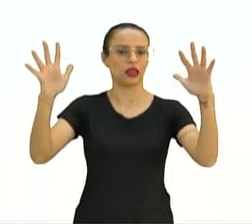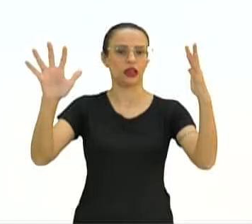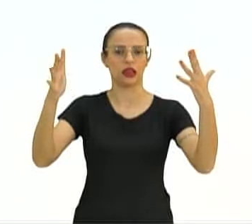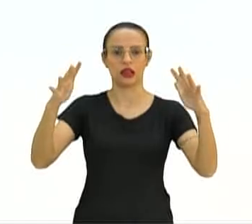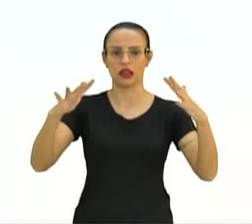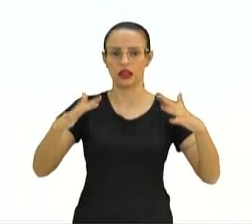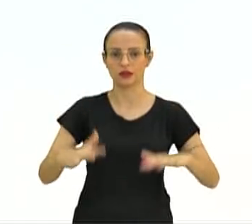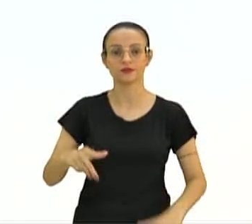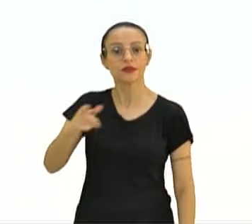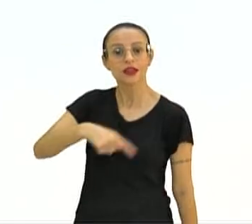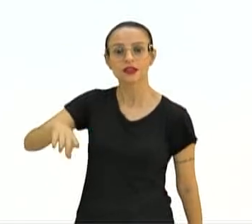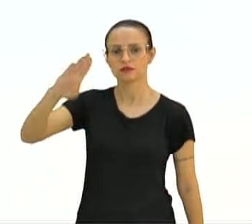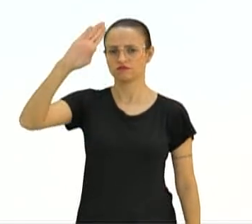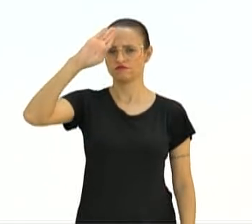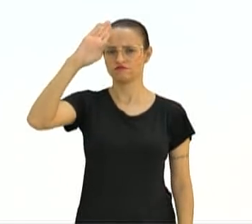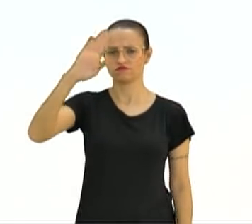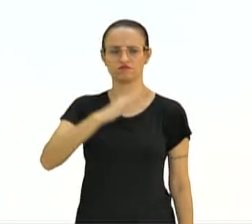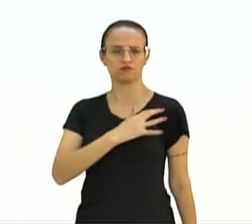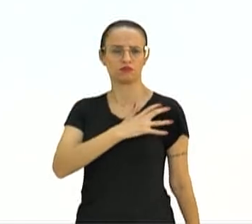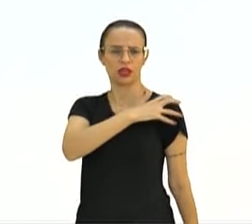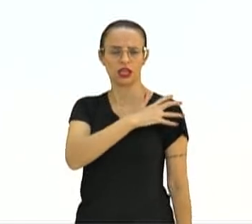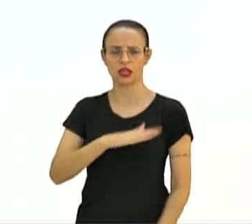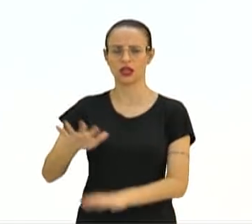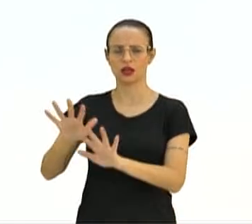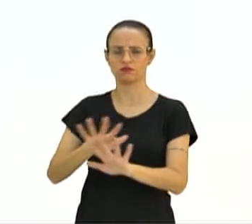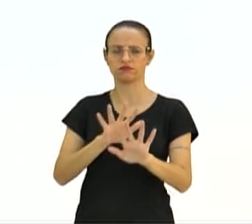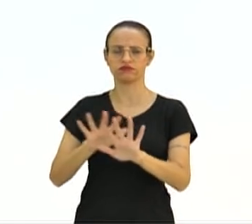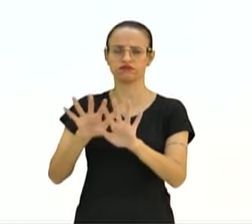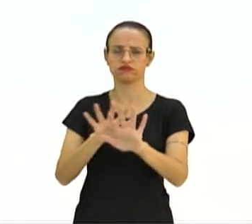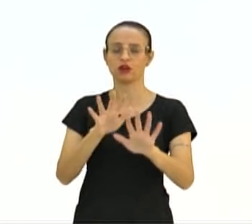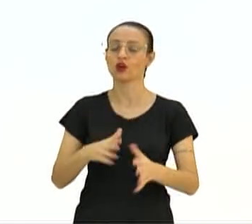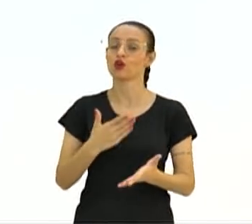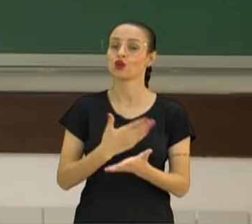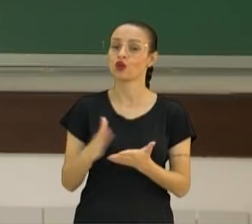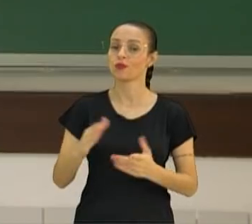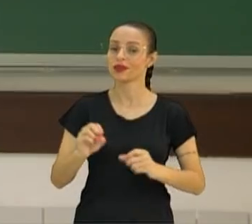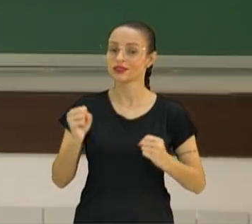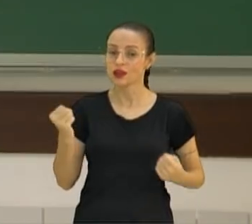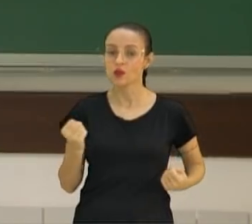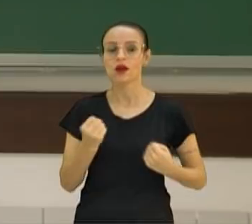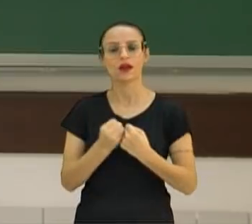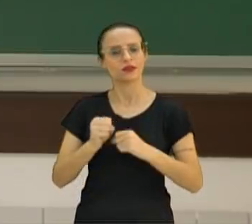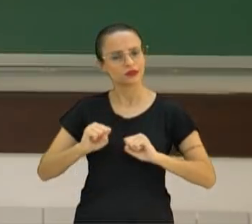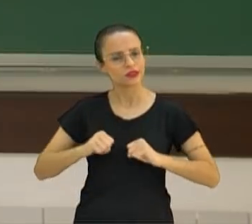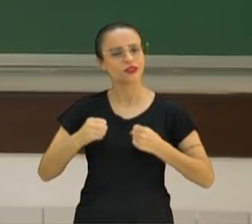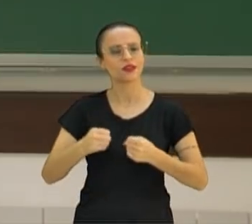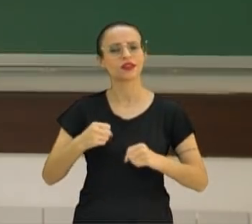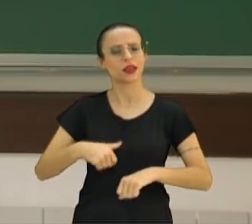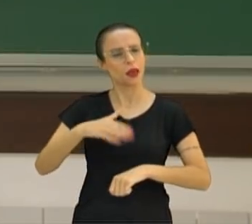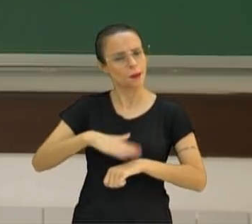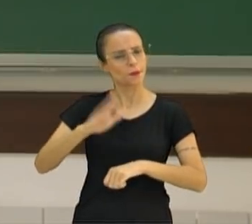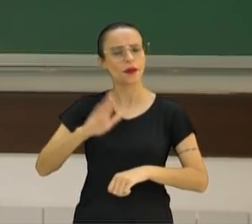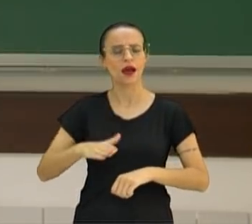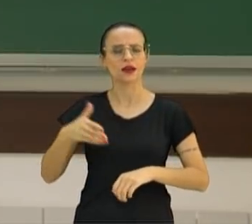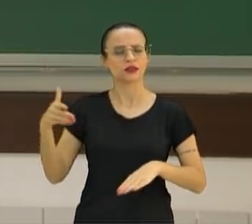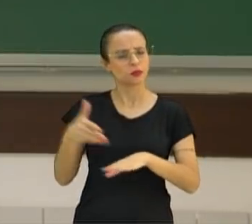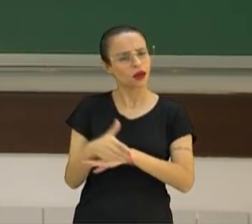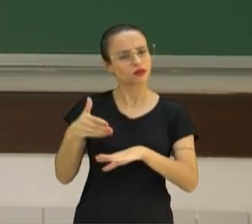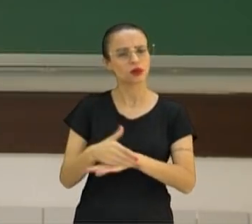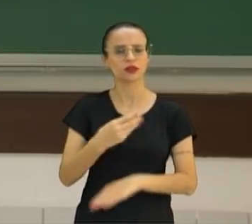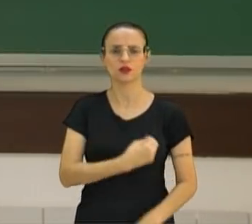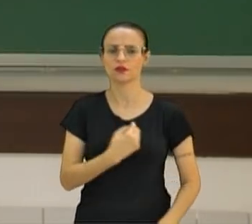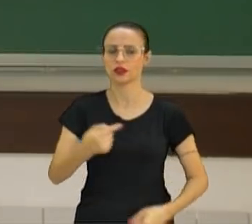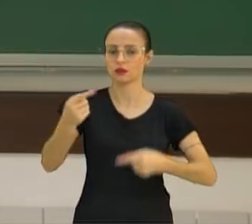Os militares que participaram desse conflito passaram a defender uma maior participação na vida política do Brasil